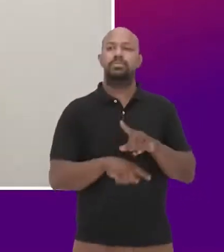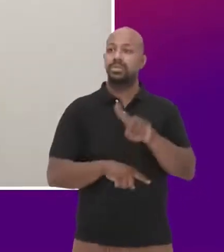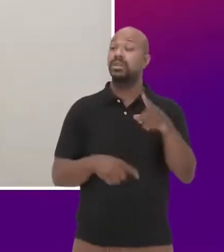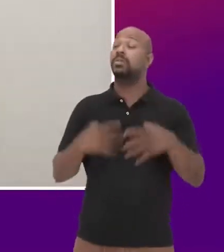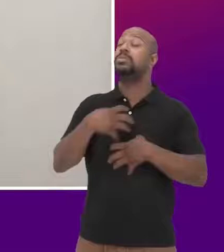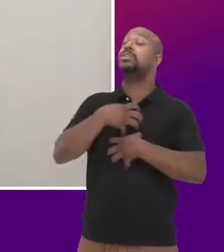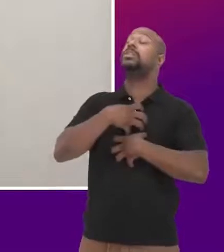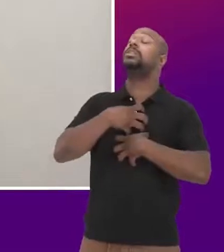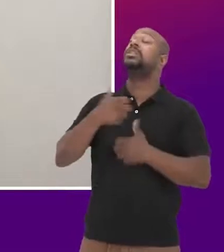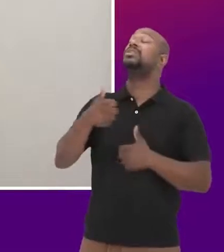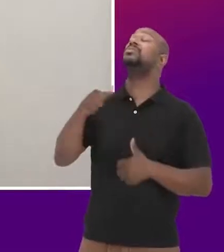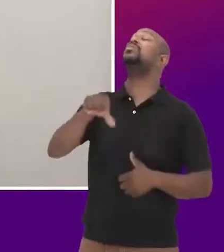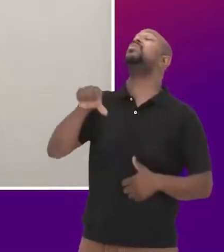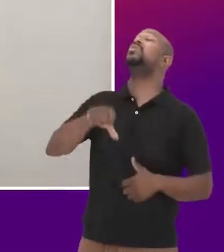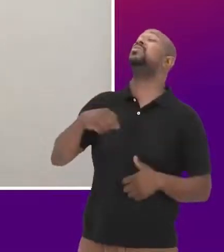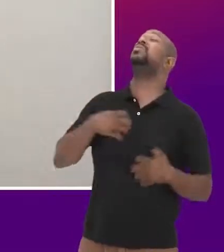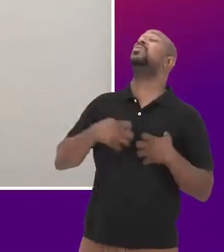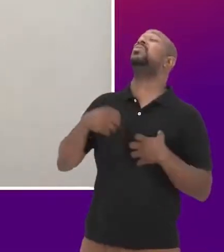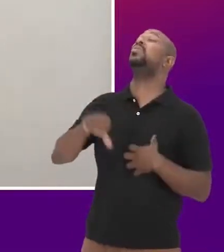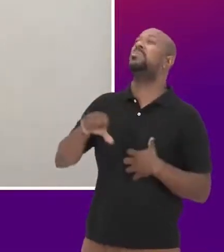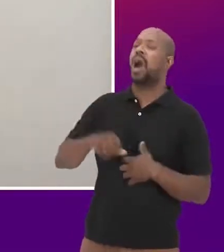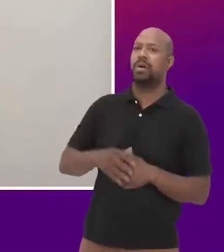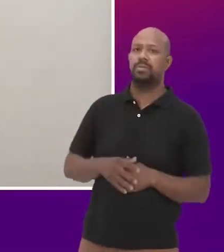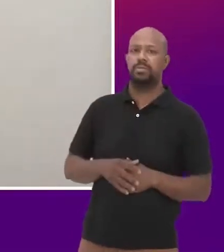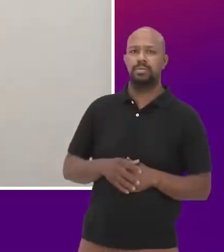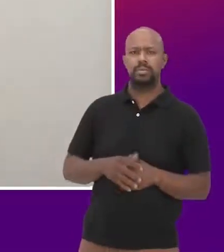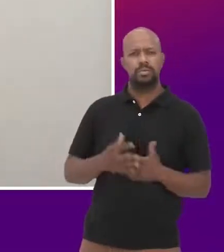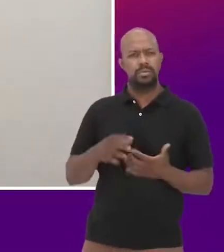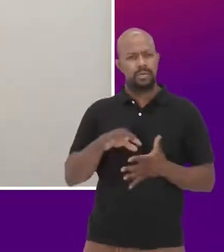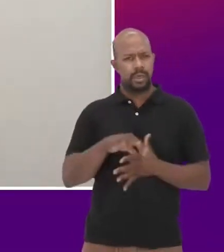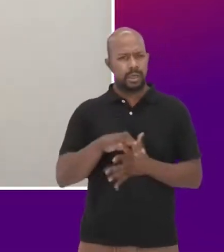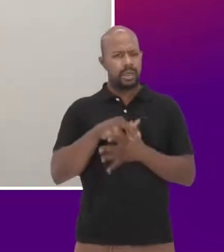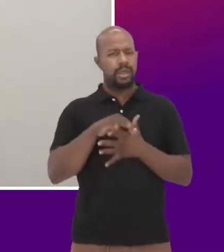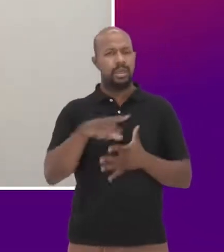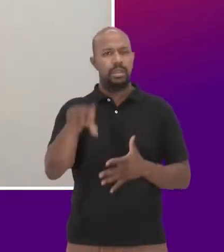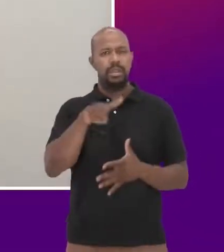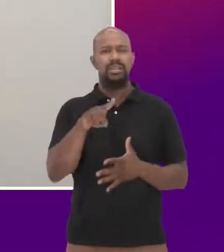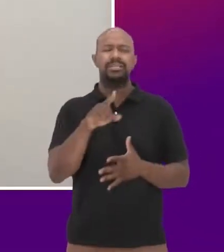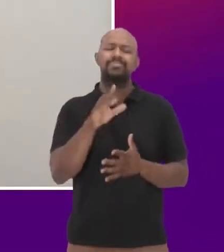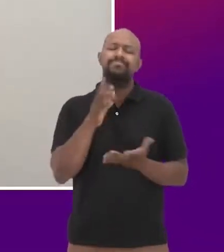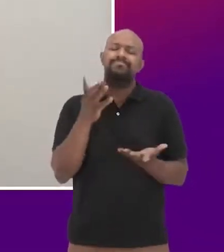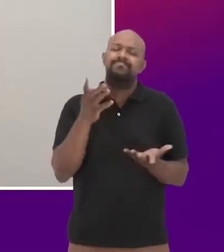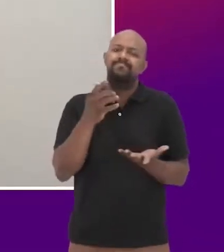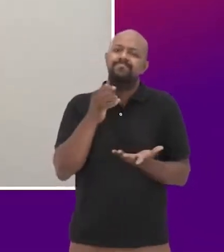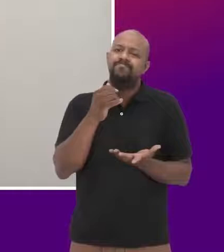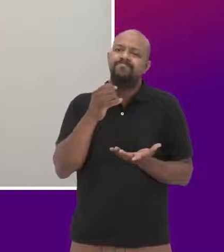se sentindo muito mal. Os líderes, ingenuamente,